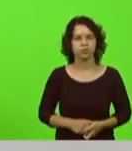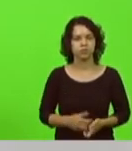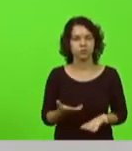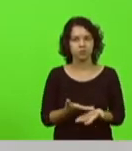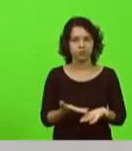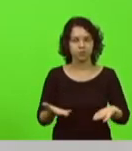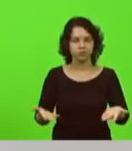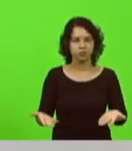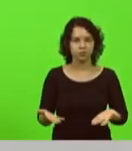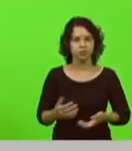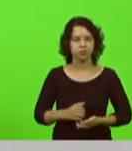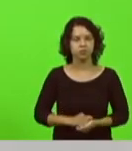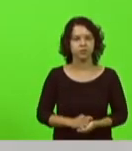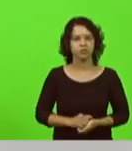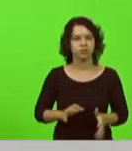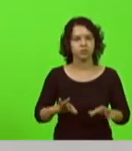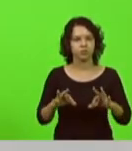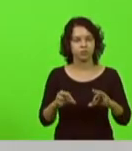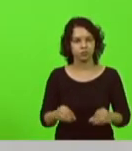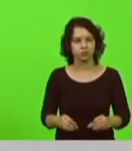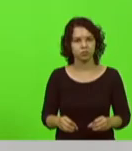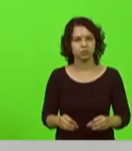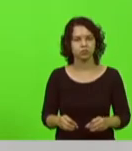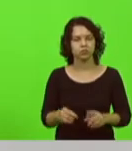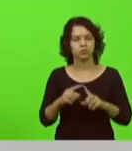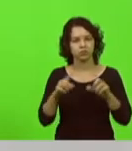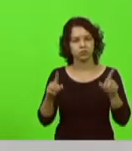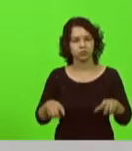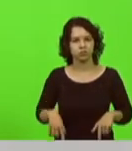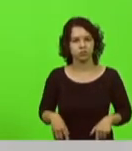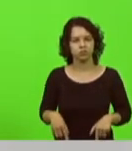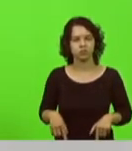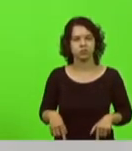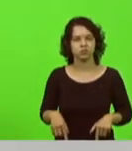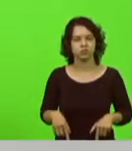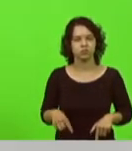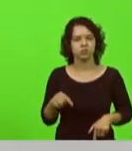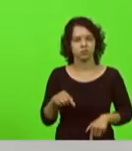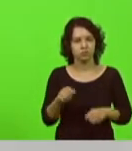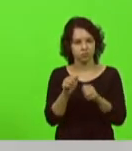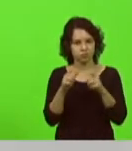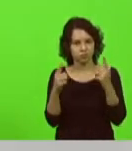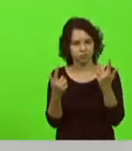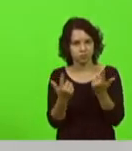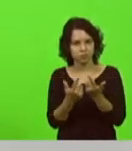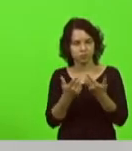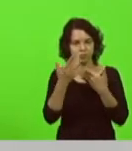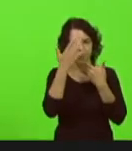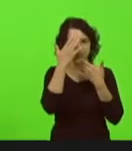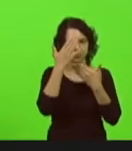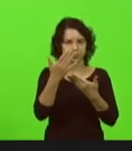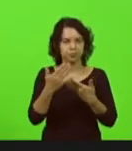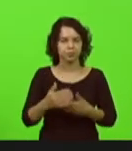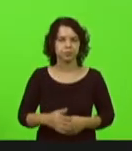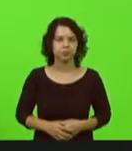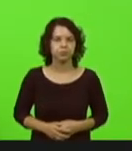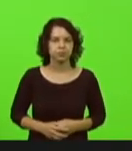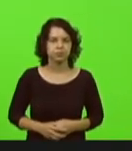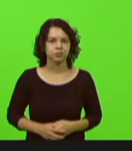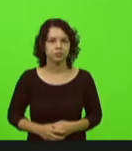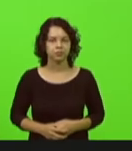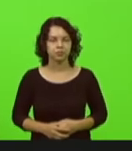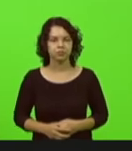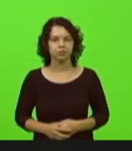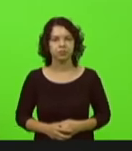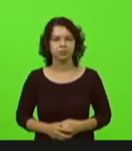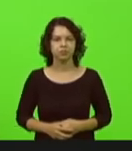pares, por todos os servidores dessa Assembleia Legislativa. Muito obrigado. Obrigado, deputado Pedro